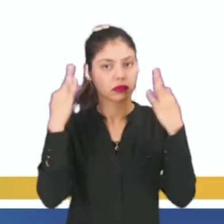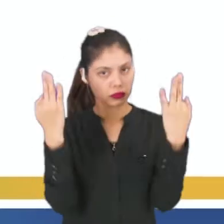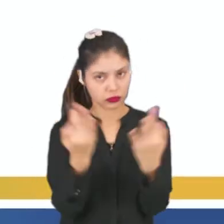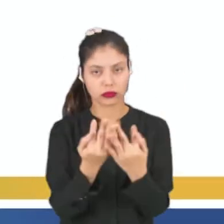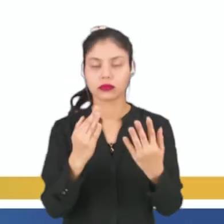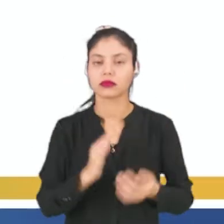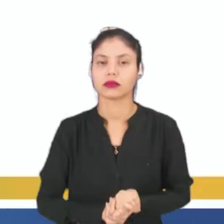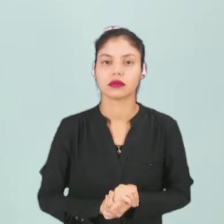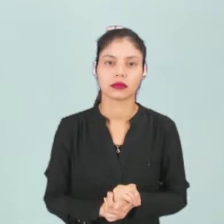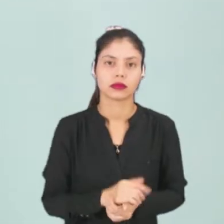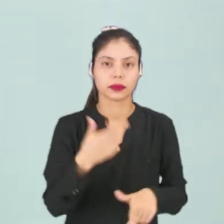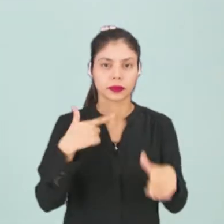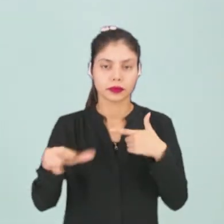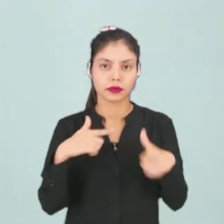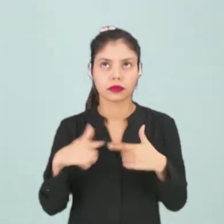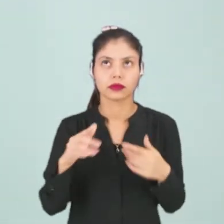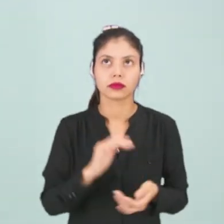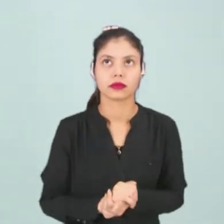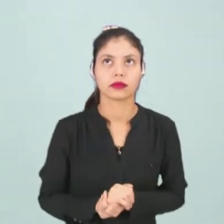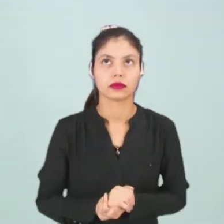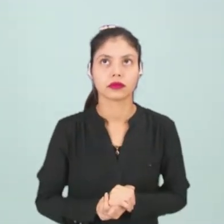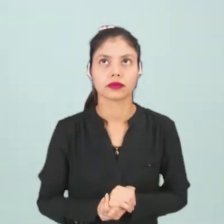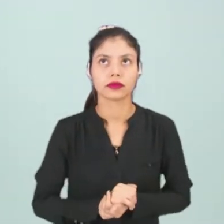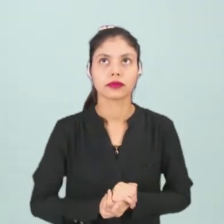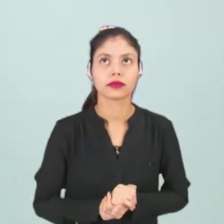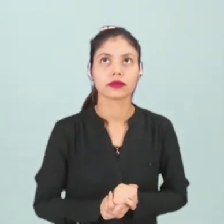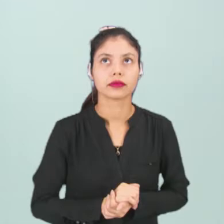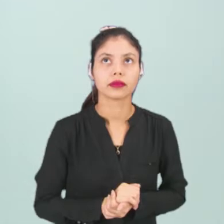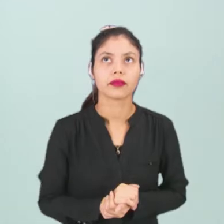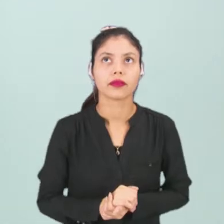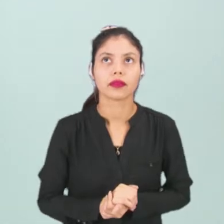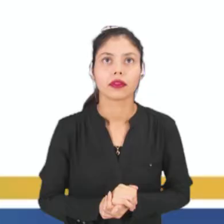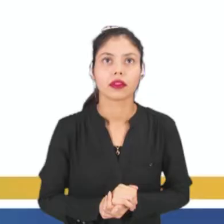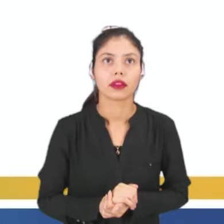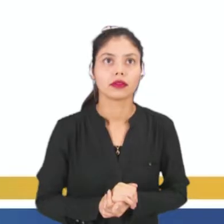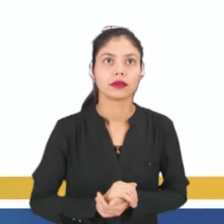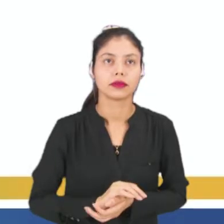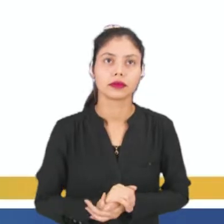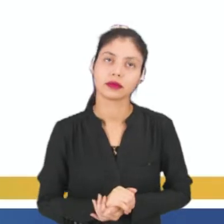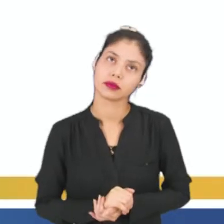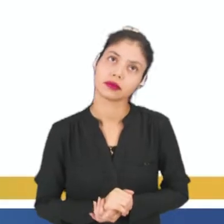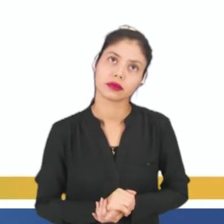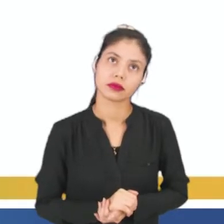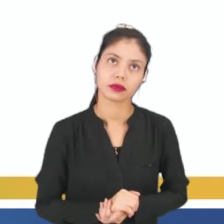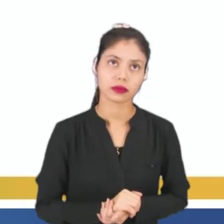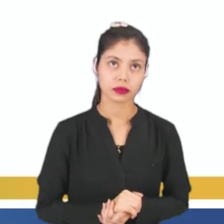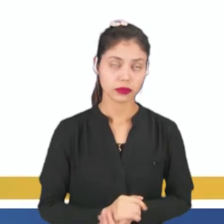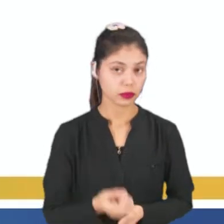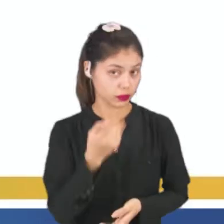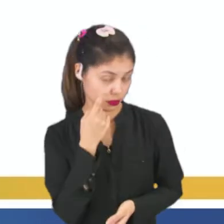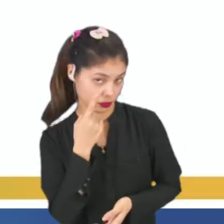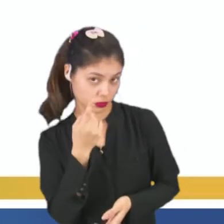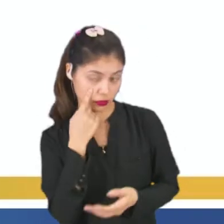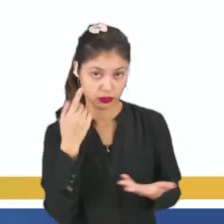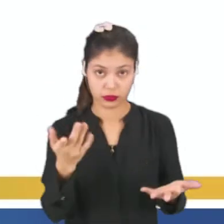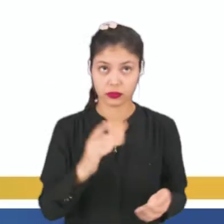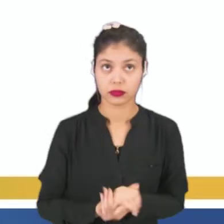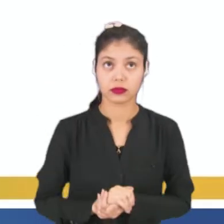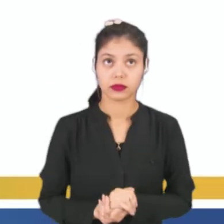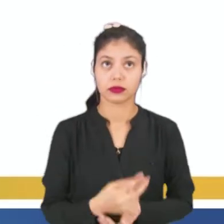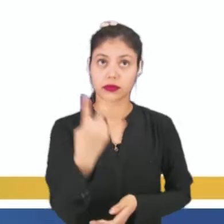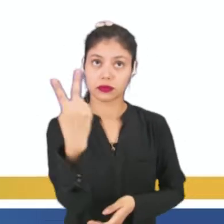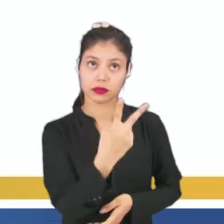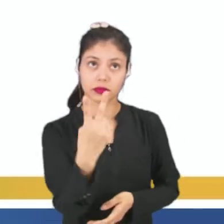família, trabalho, dentro do contexto. E para vocês, essas